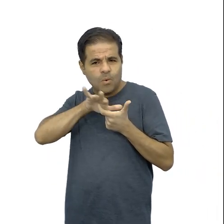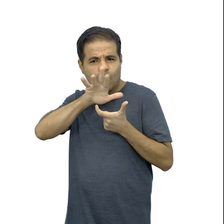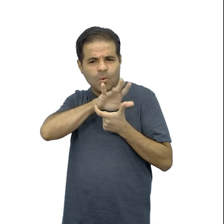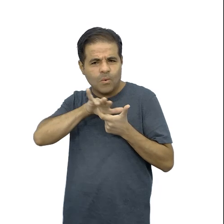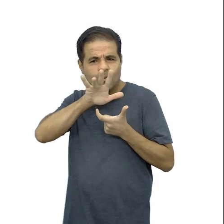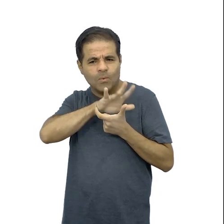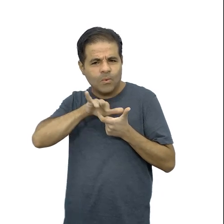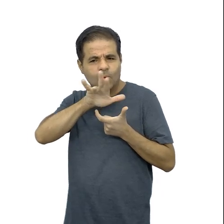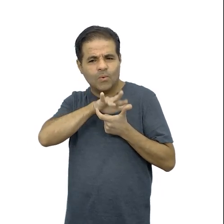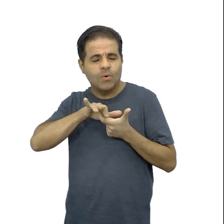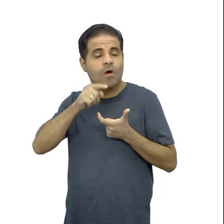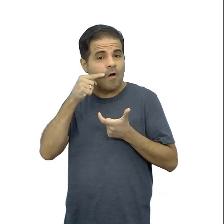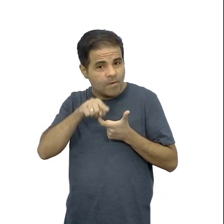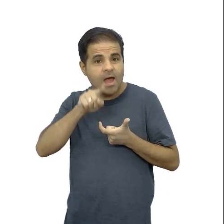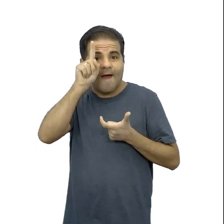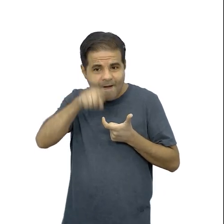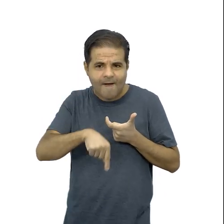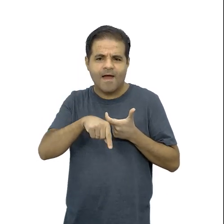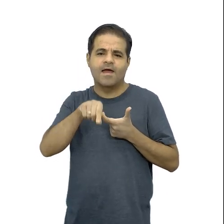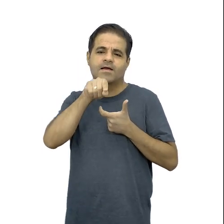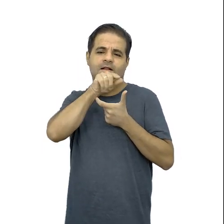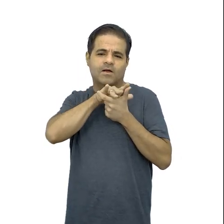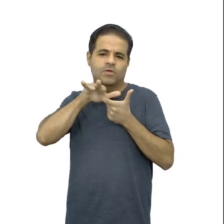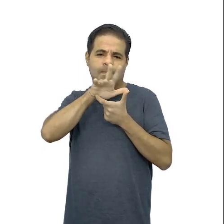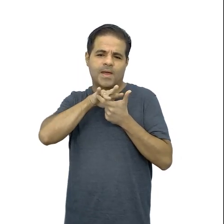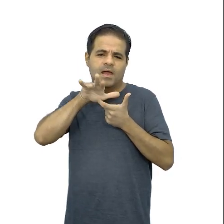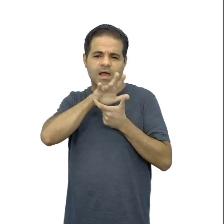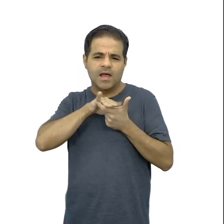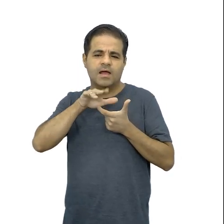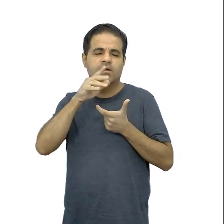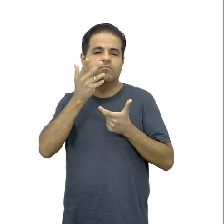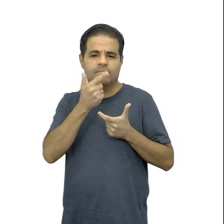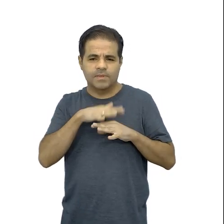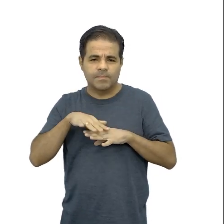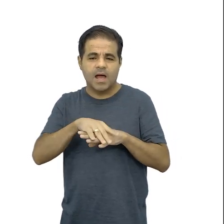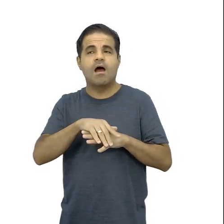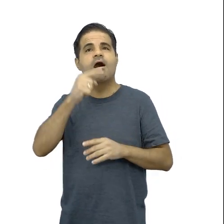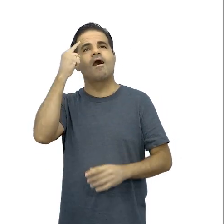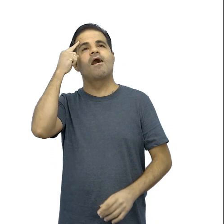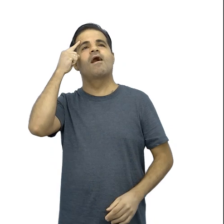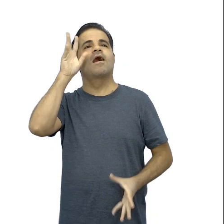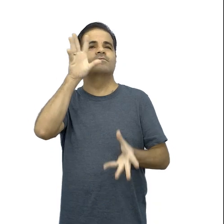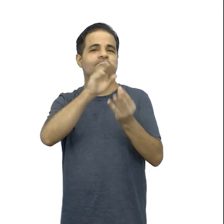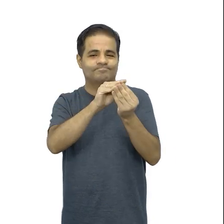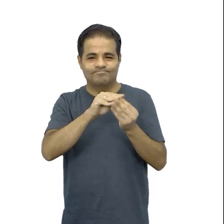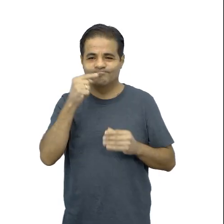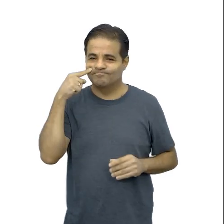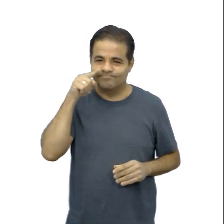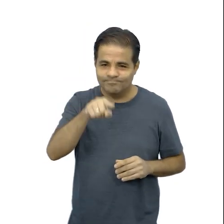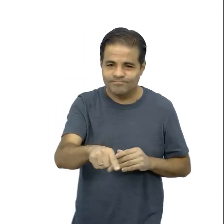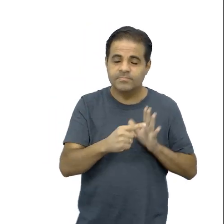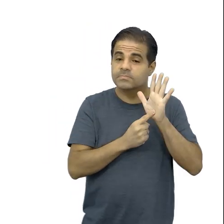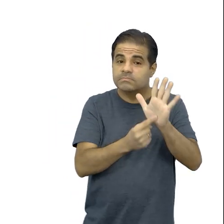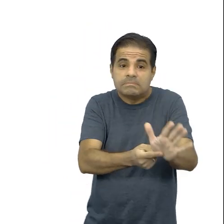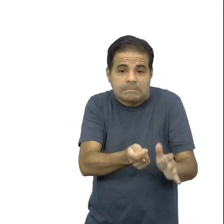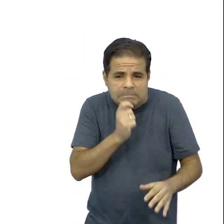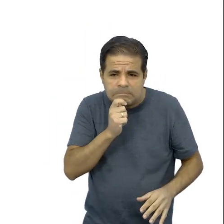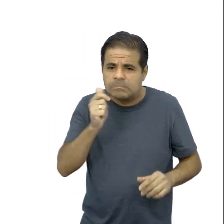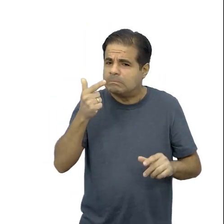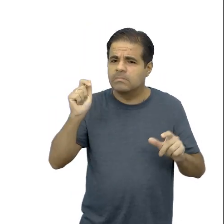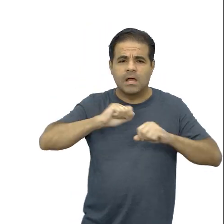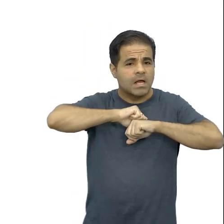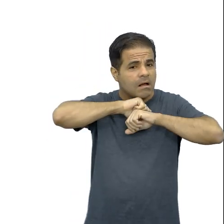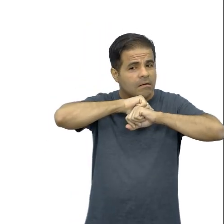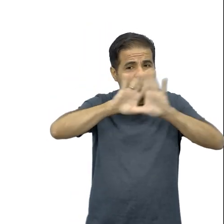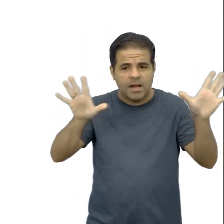nós consideramos como sendo o letramento matemático. E aí, assistir a essa apresentação sem ter